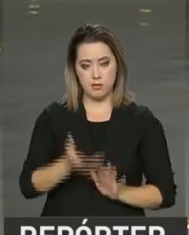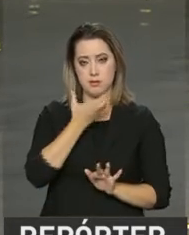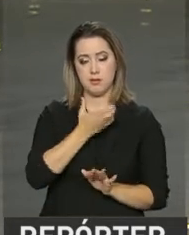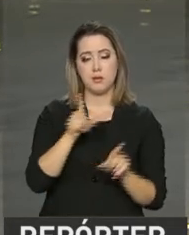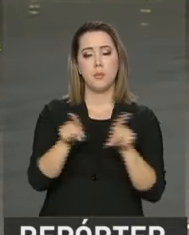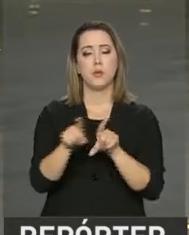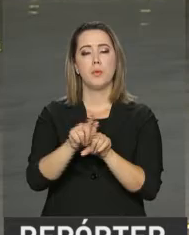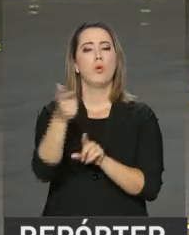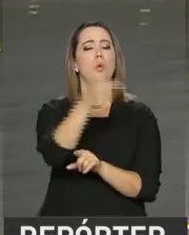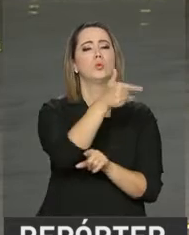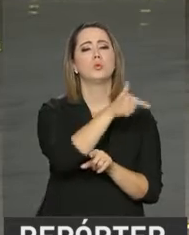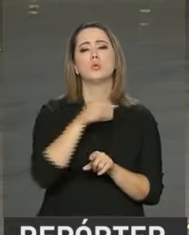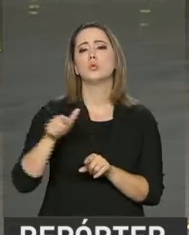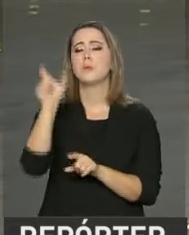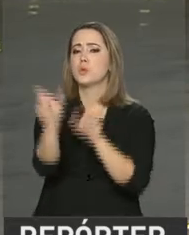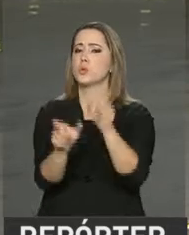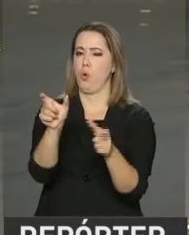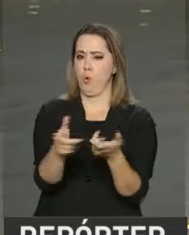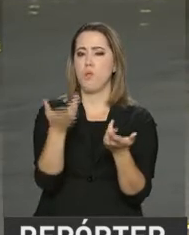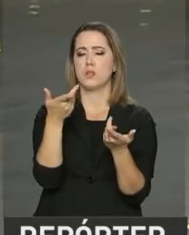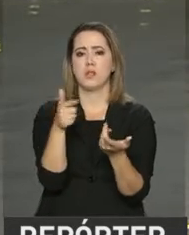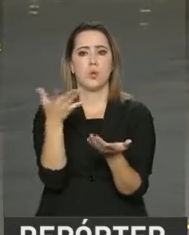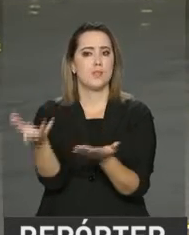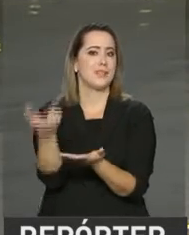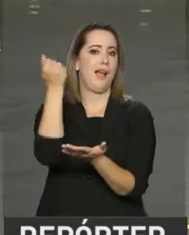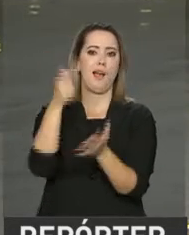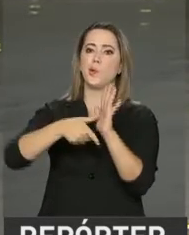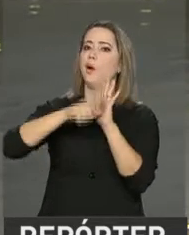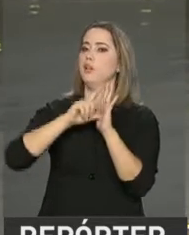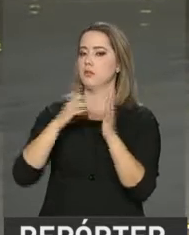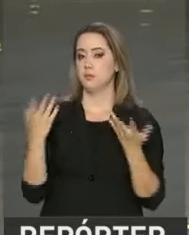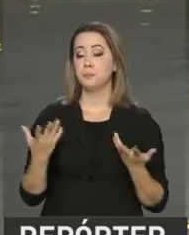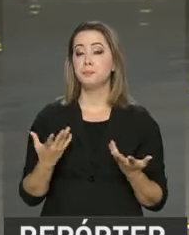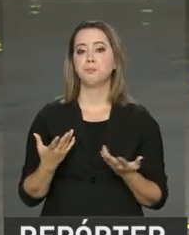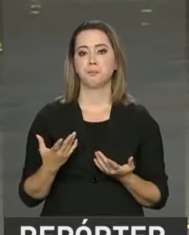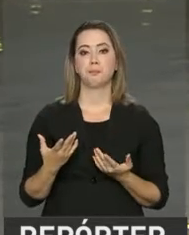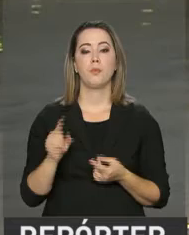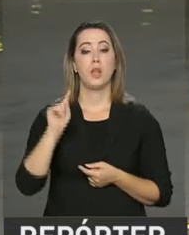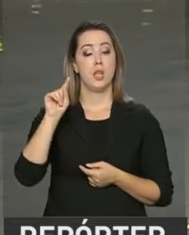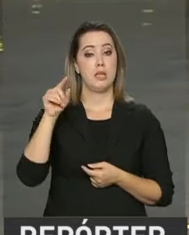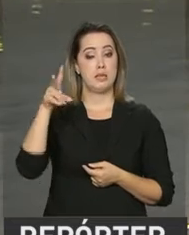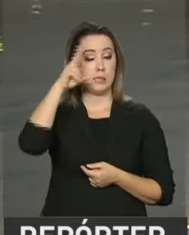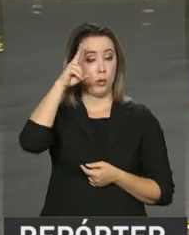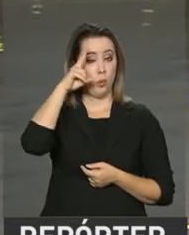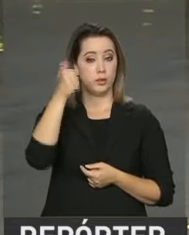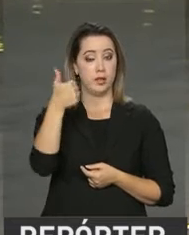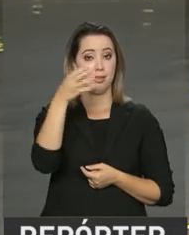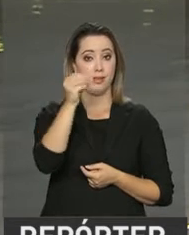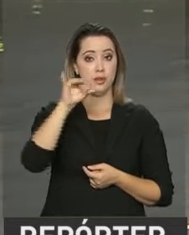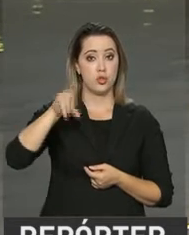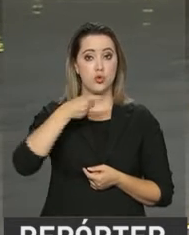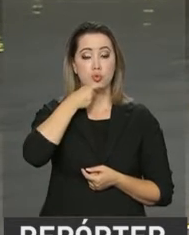quanto para aqueles que não realizaram os saques nas etapas anteriores. Na segunda-feira, dia 10 de julho,